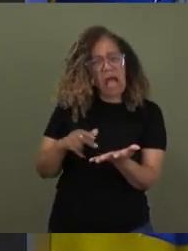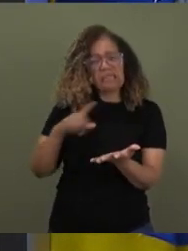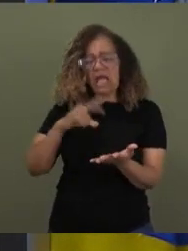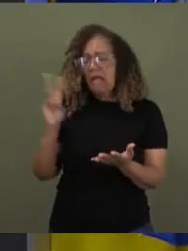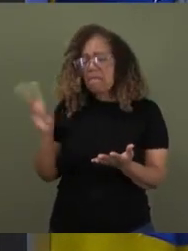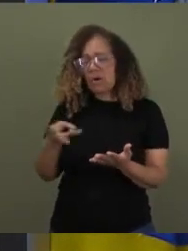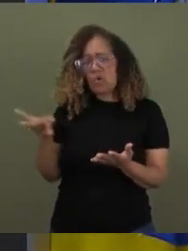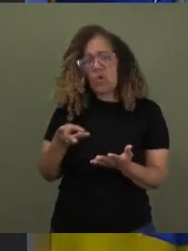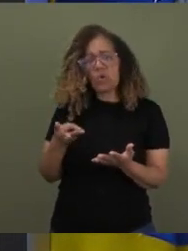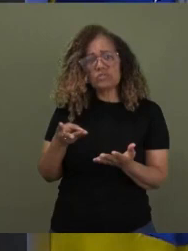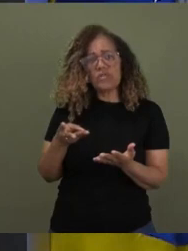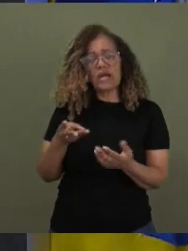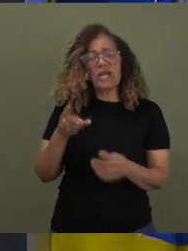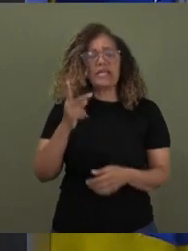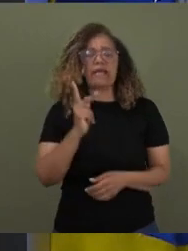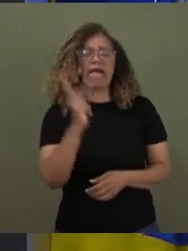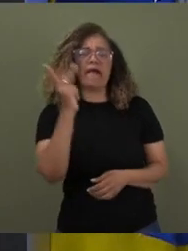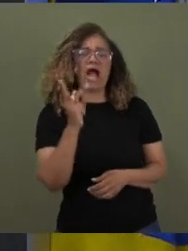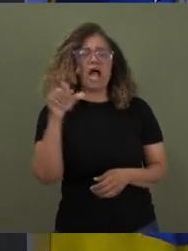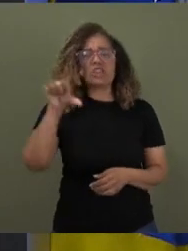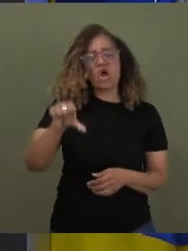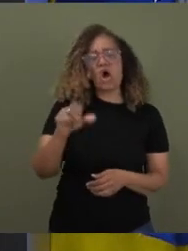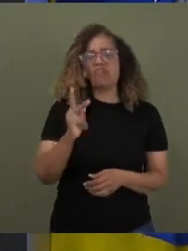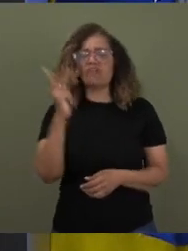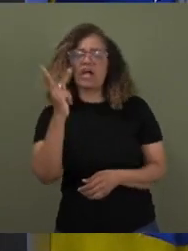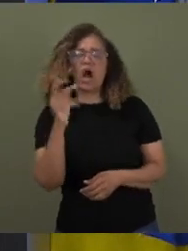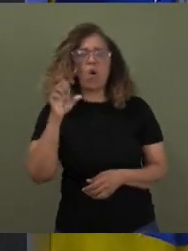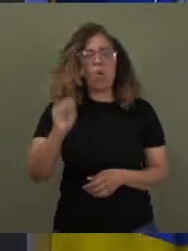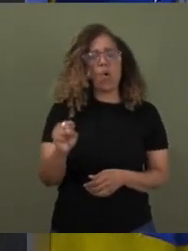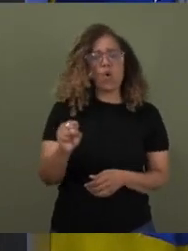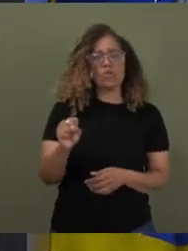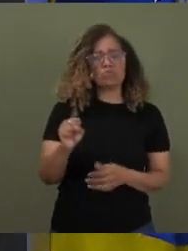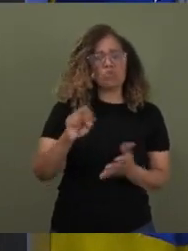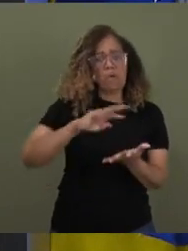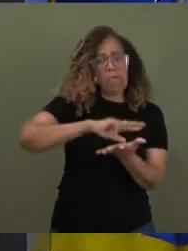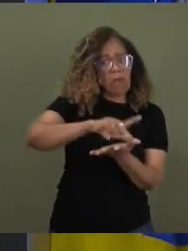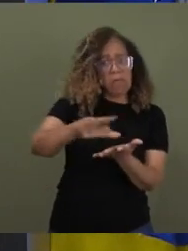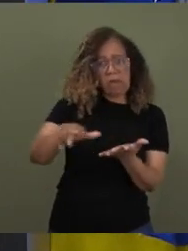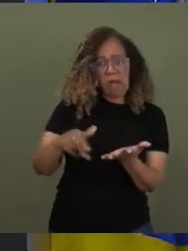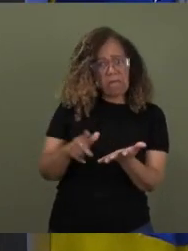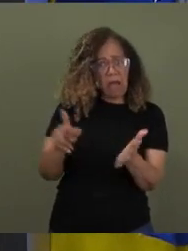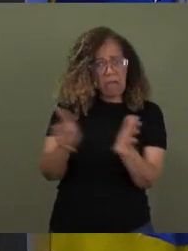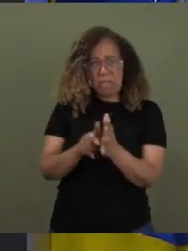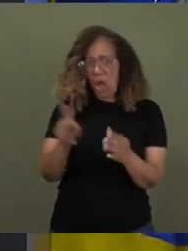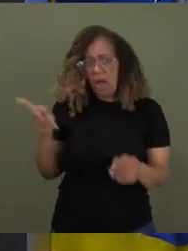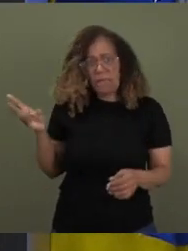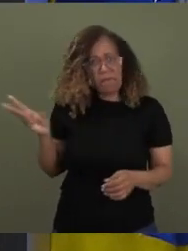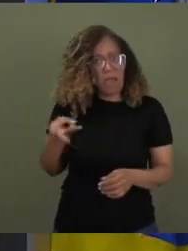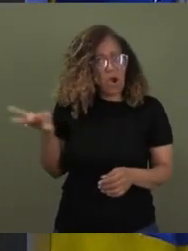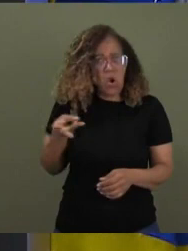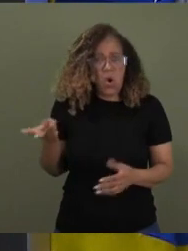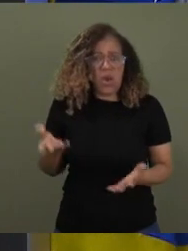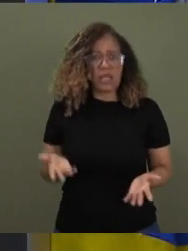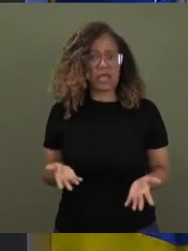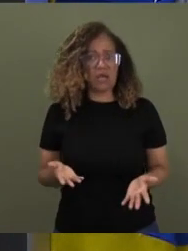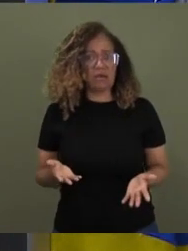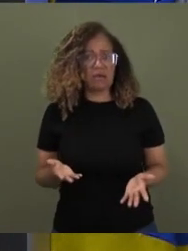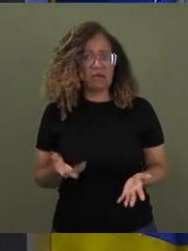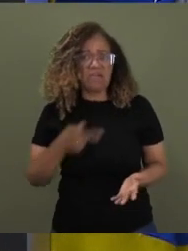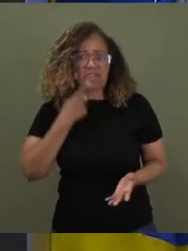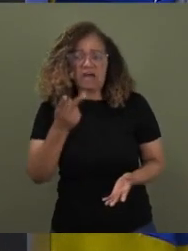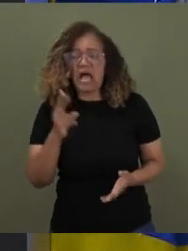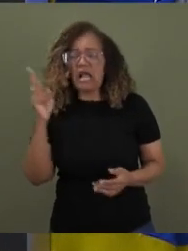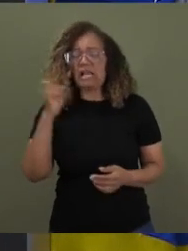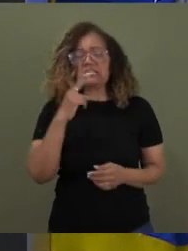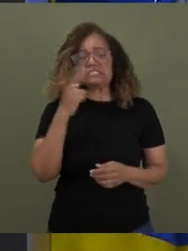os K9, K8, que são derivados sintéticos da maconha. As pessoas falam assim, a maconha não